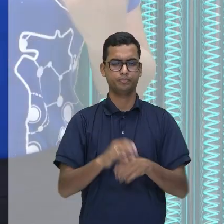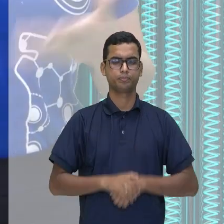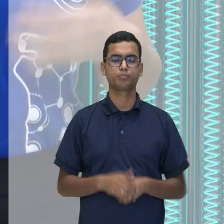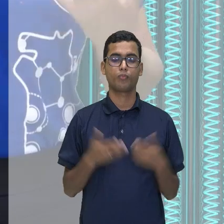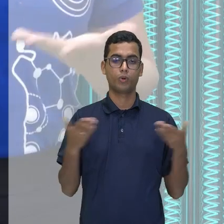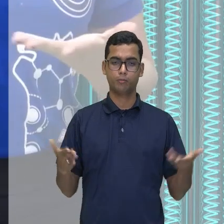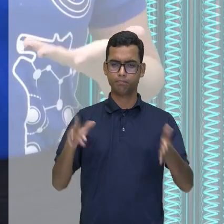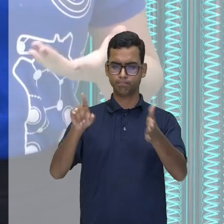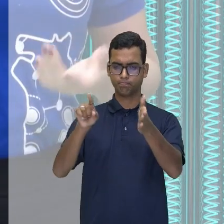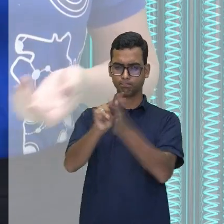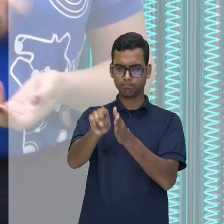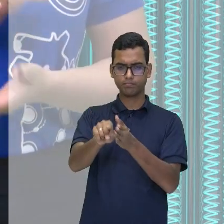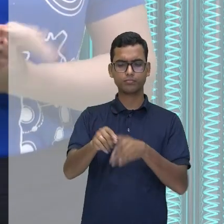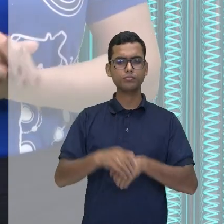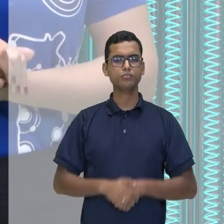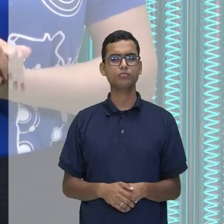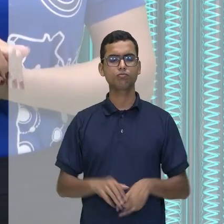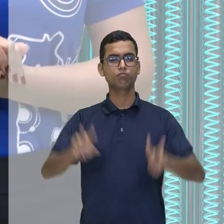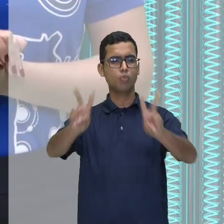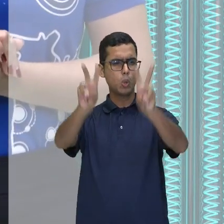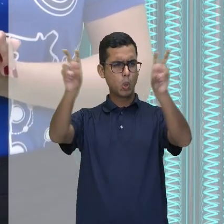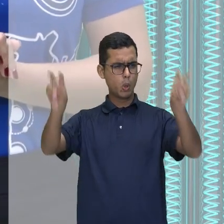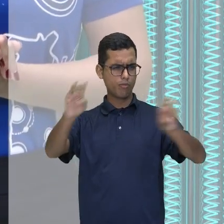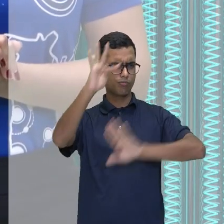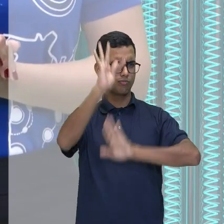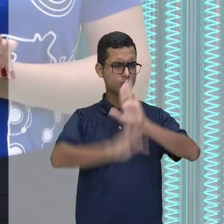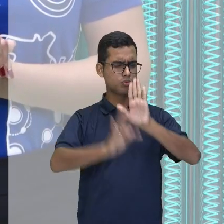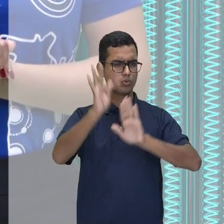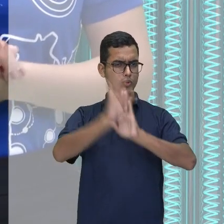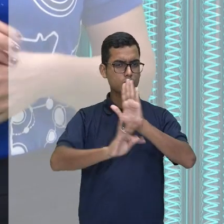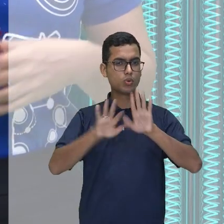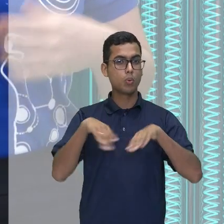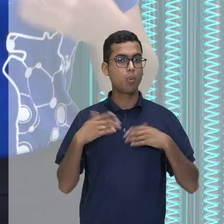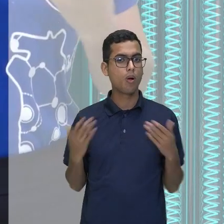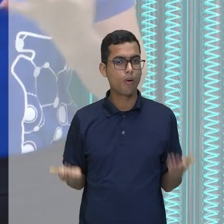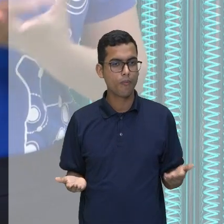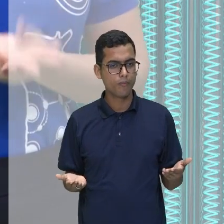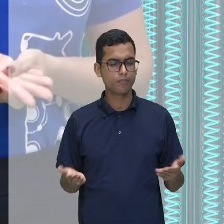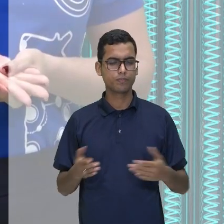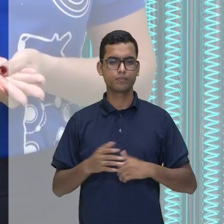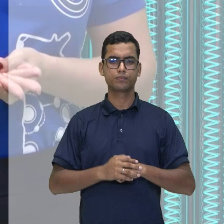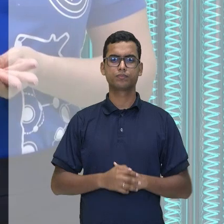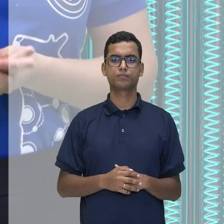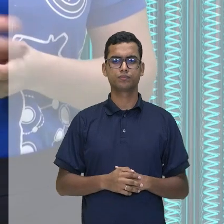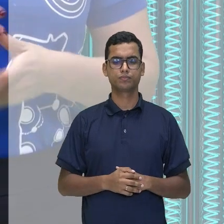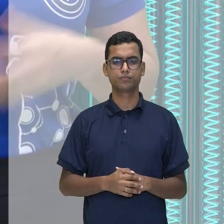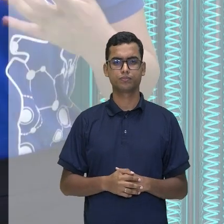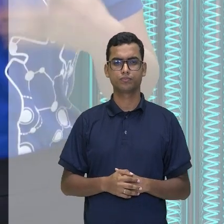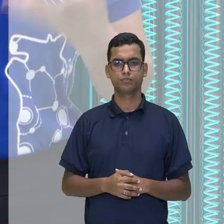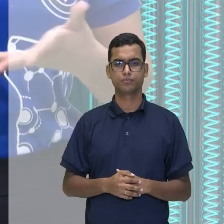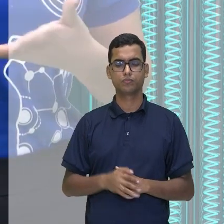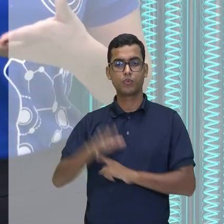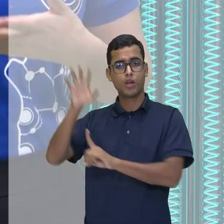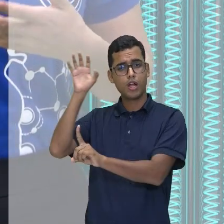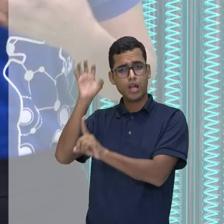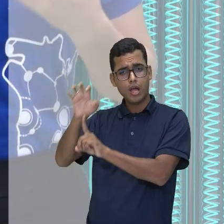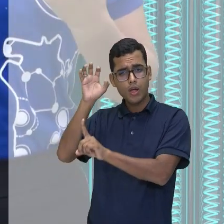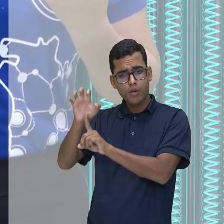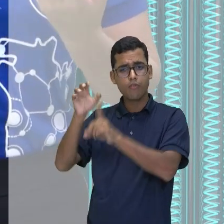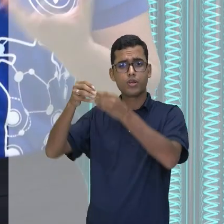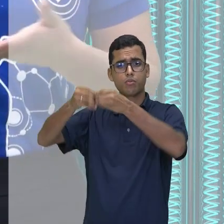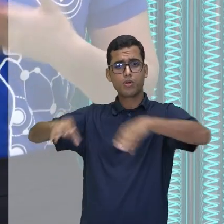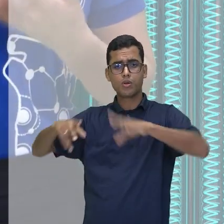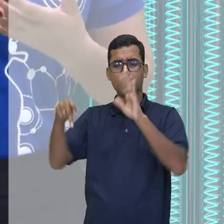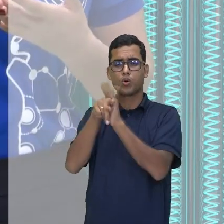qual é o assunto desse texto aqui? Então, seria o quê? os impactos do uso excessivo